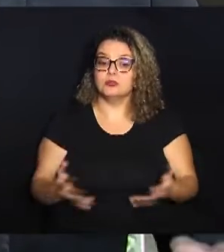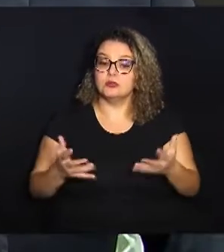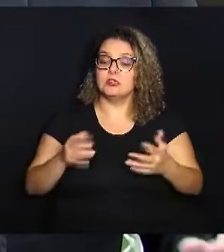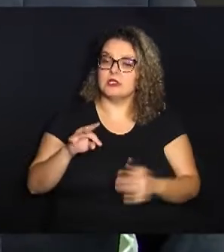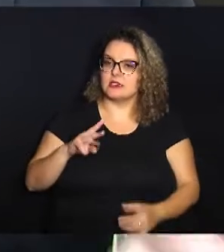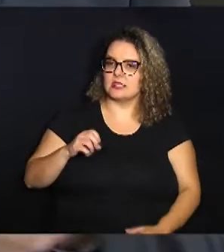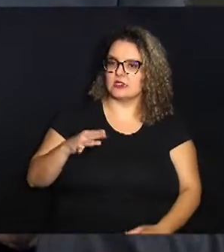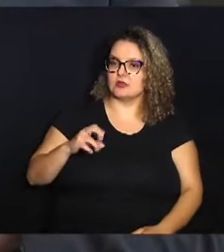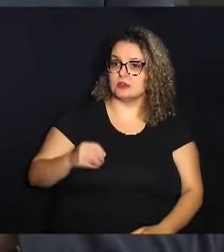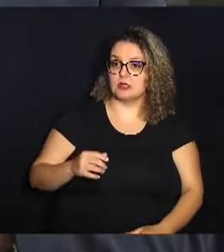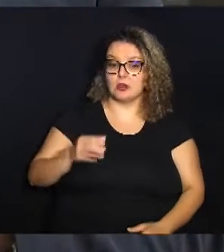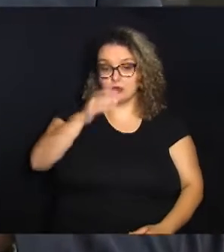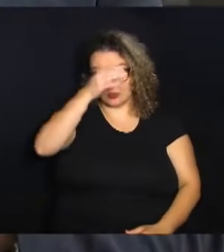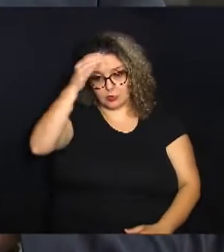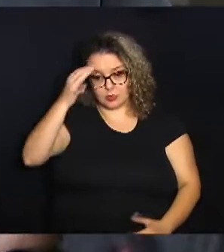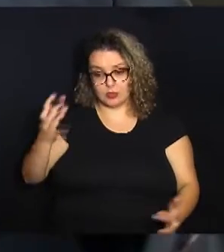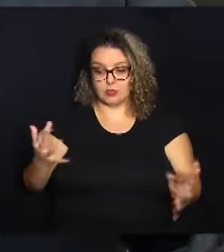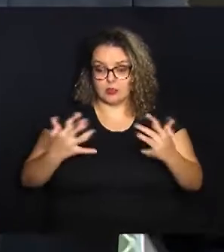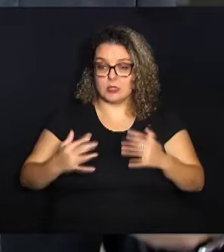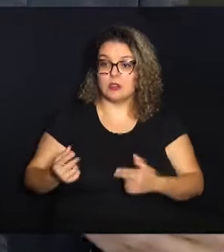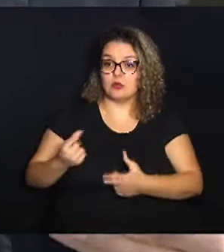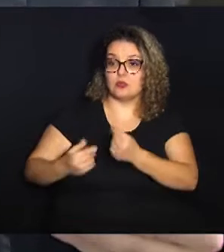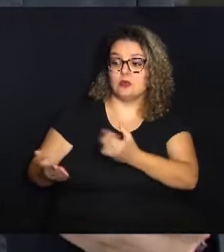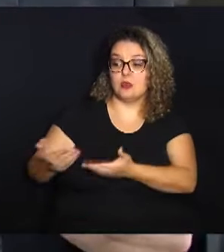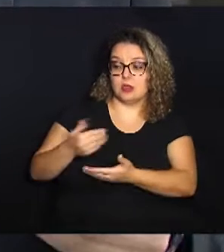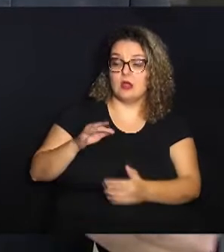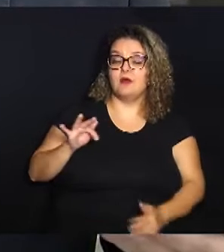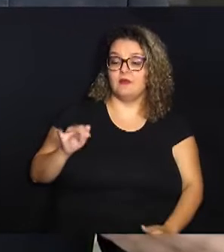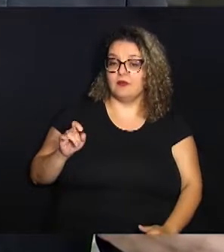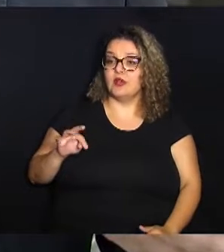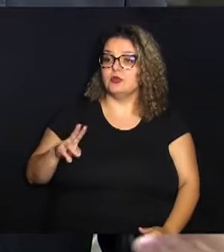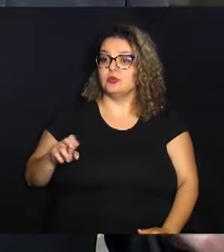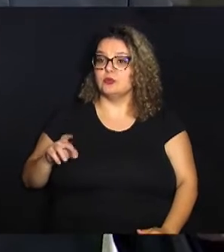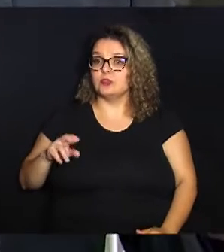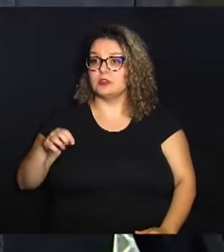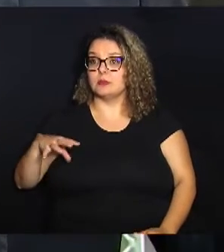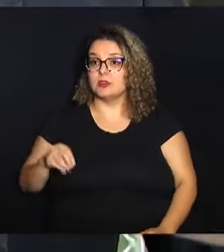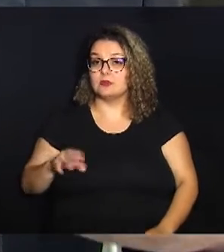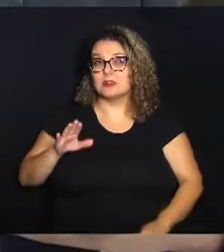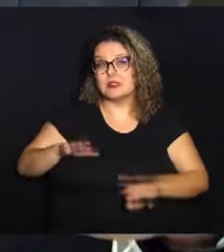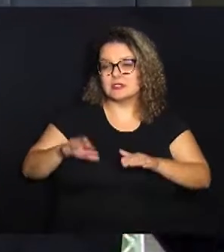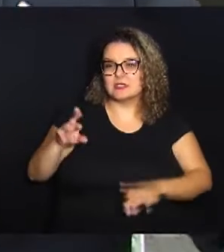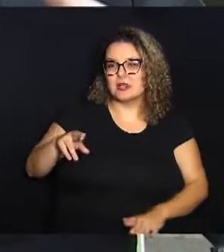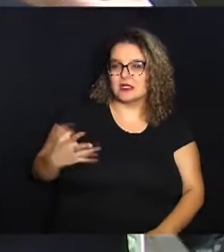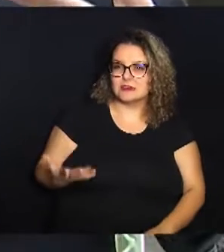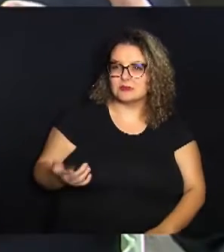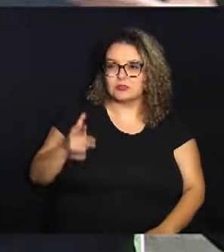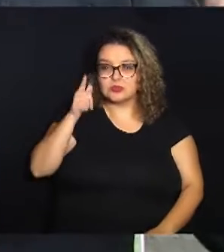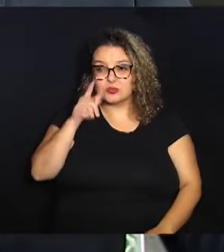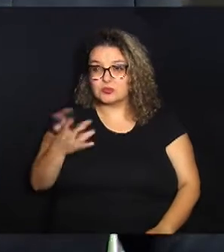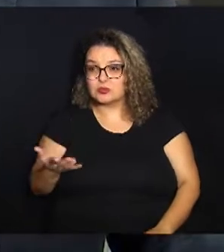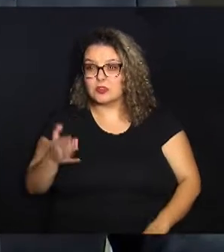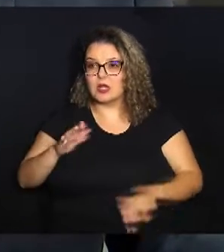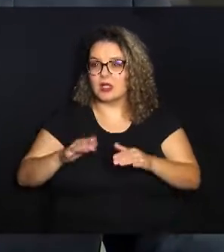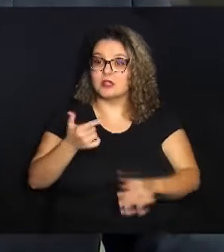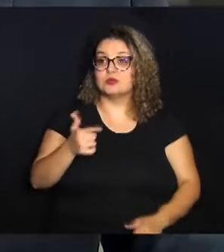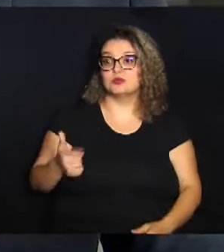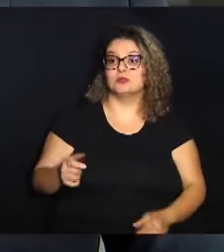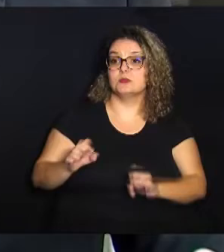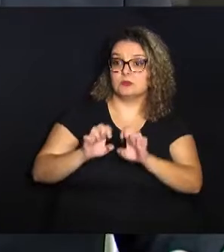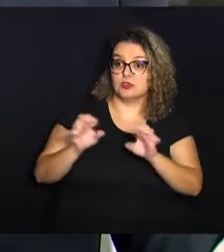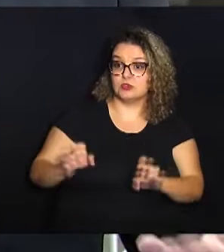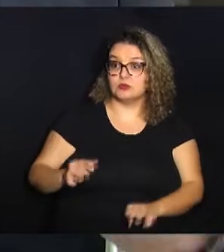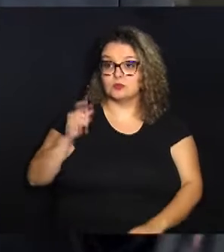trazer mais clientes, falta trazer faturamento. E muitas vezes o motivo de ela não conseguir isso às vezes não ter uma estrutura para